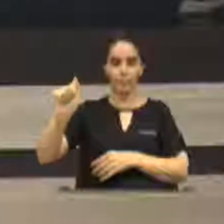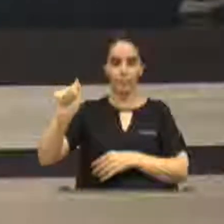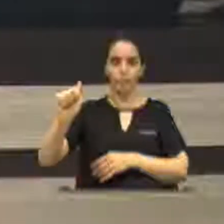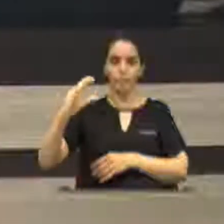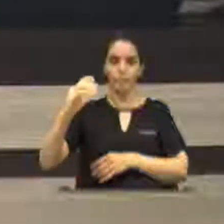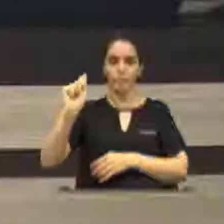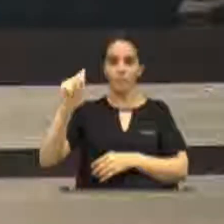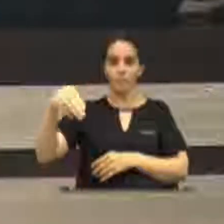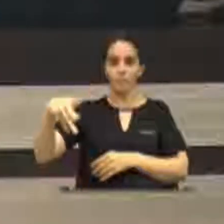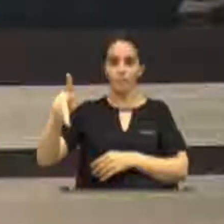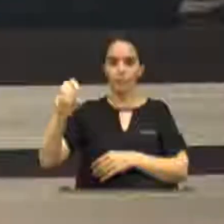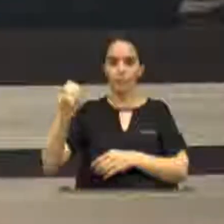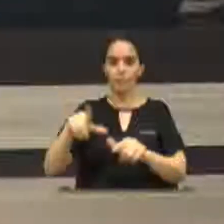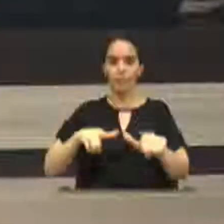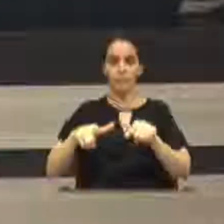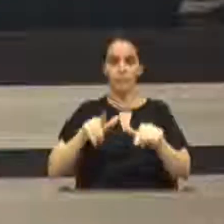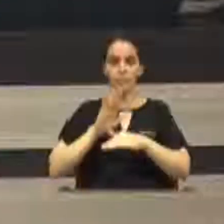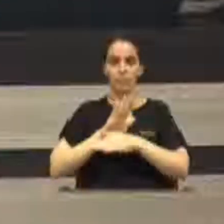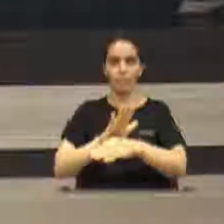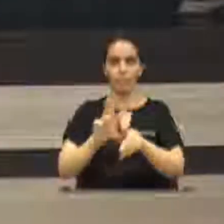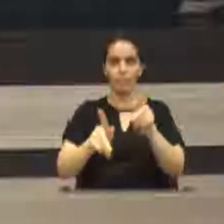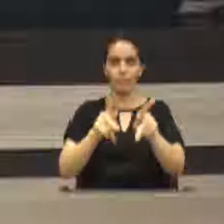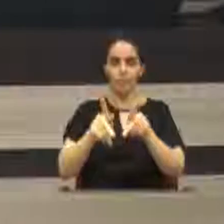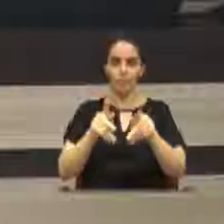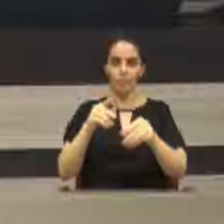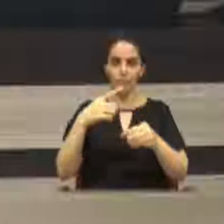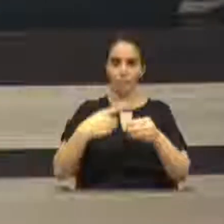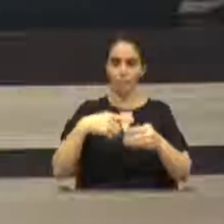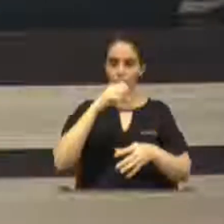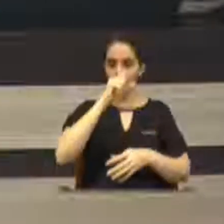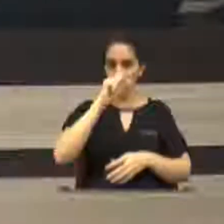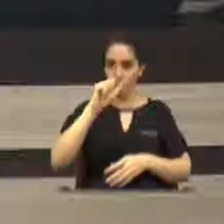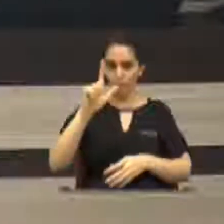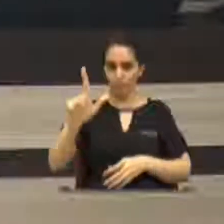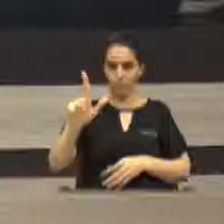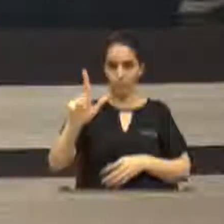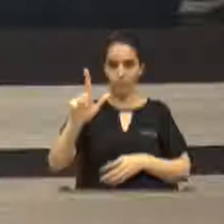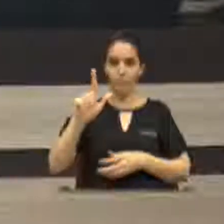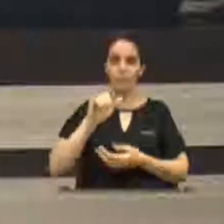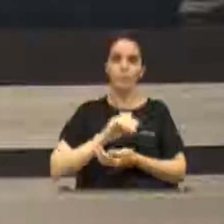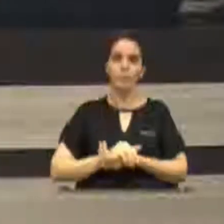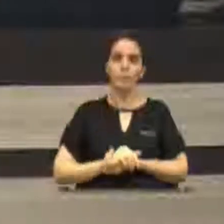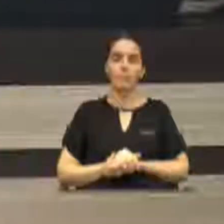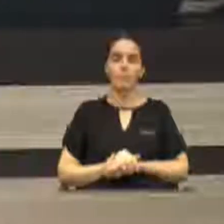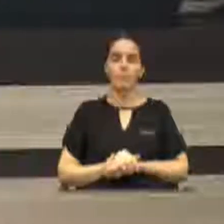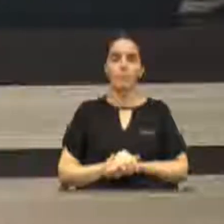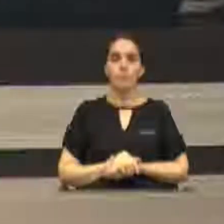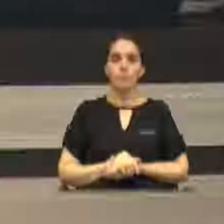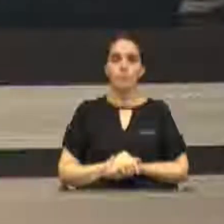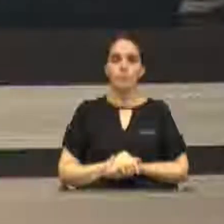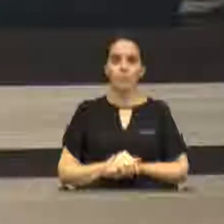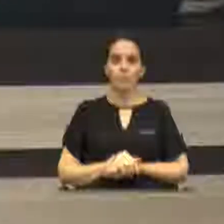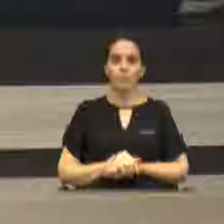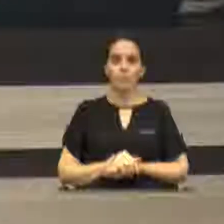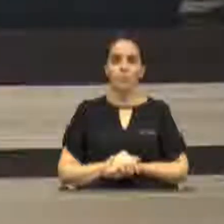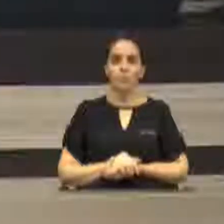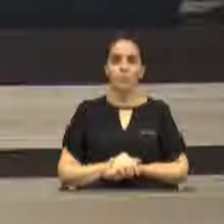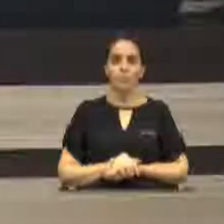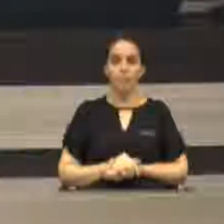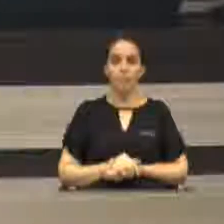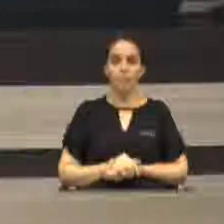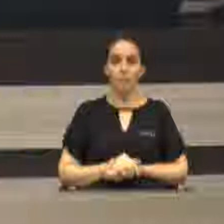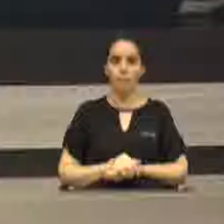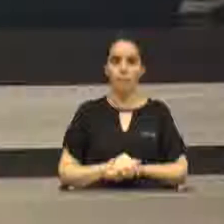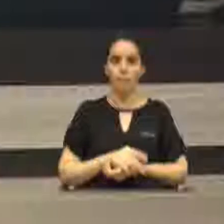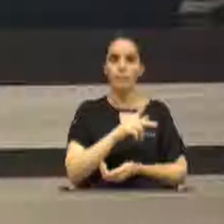Campos, pelos relevantes serviços prestados à população do município de Limeira. Precisa de 2/3, o